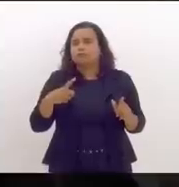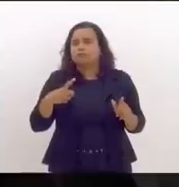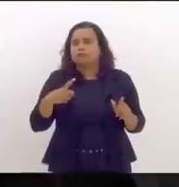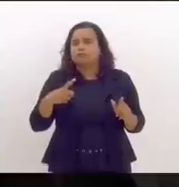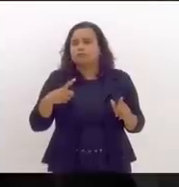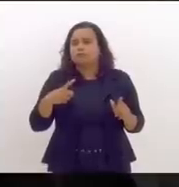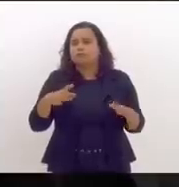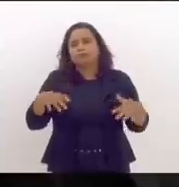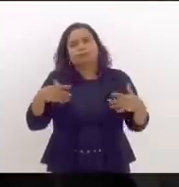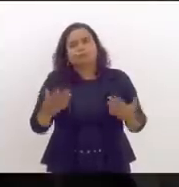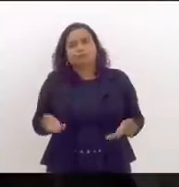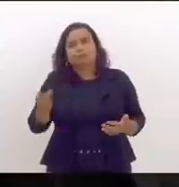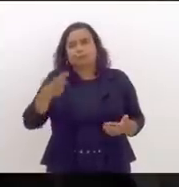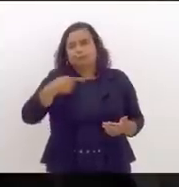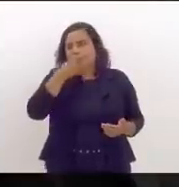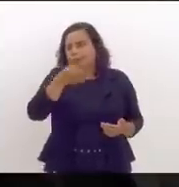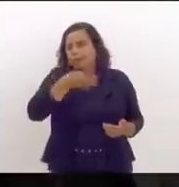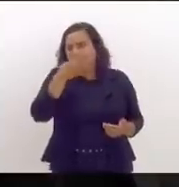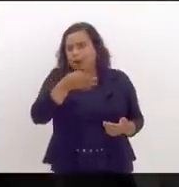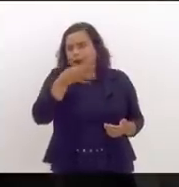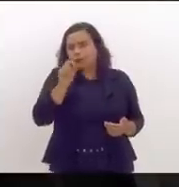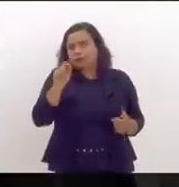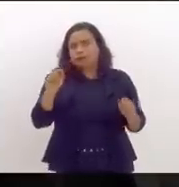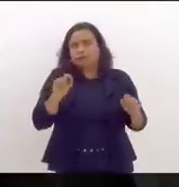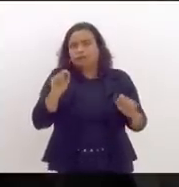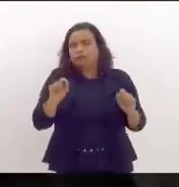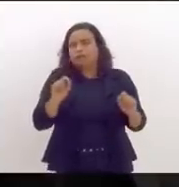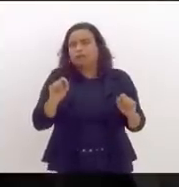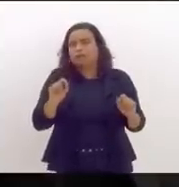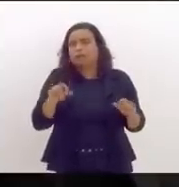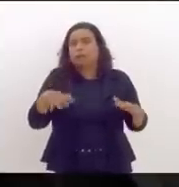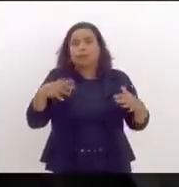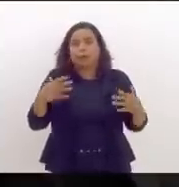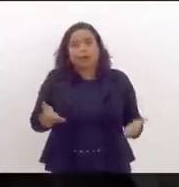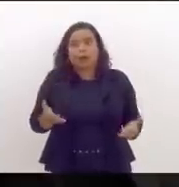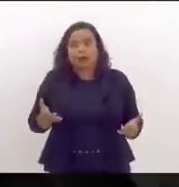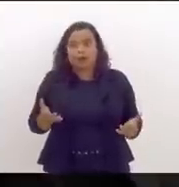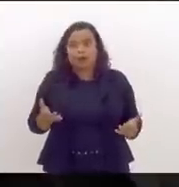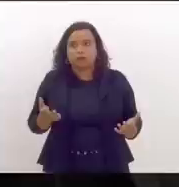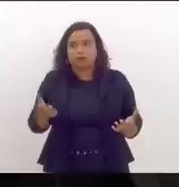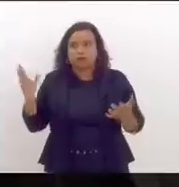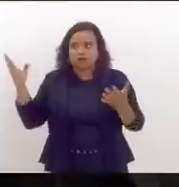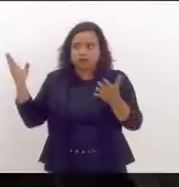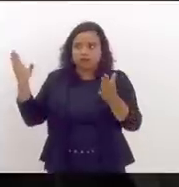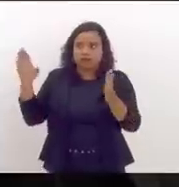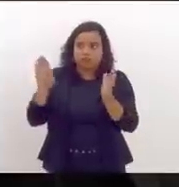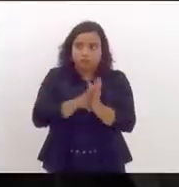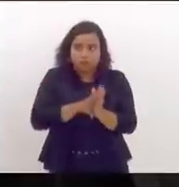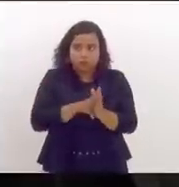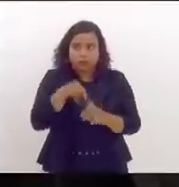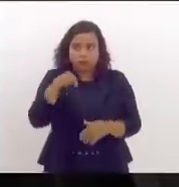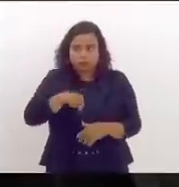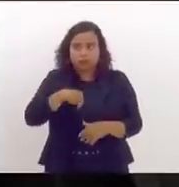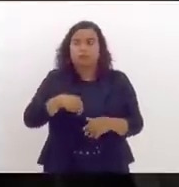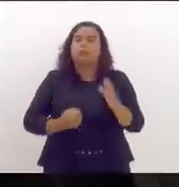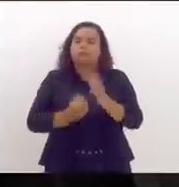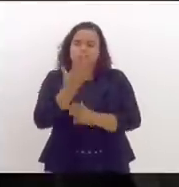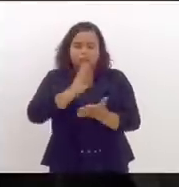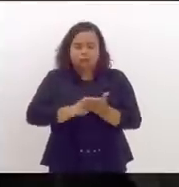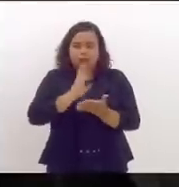então no meu entendimento quando essa mensagem chegar a casa e for pautada